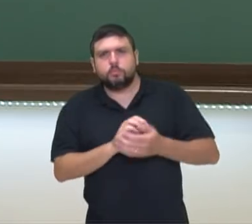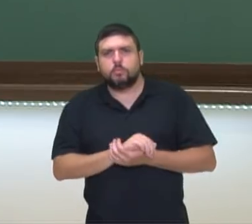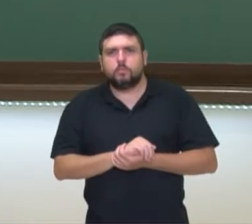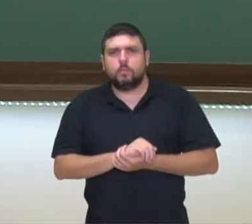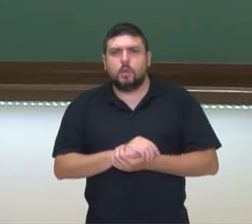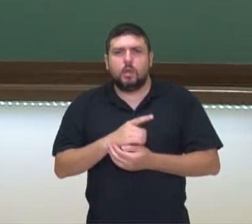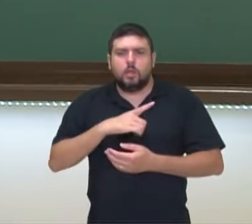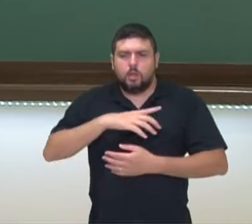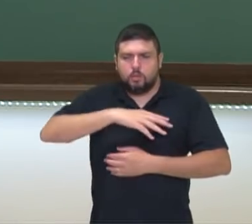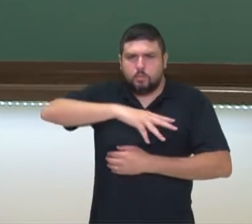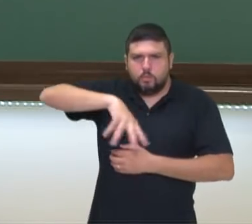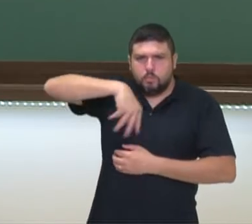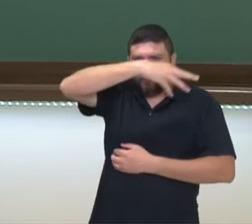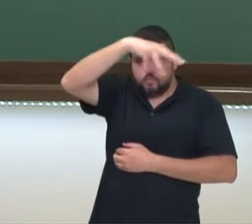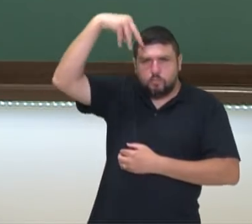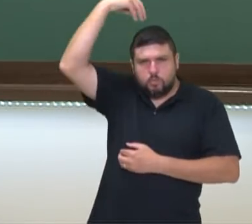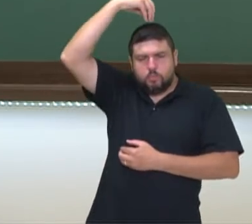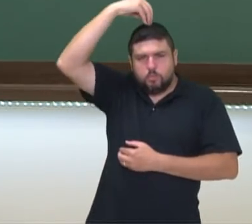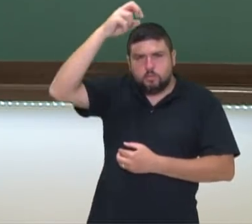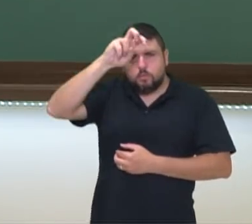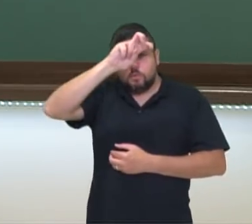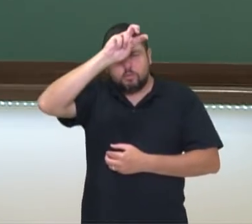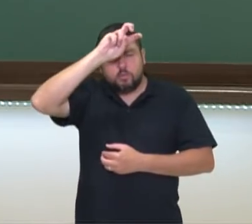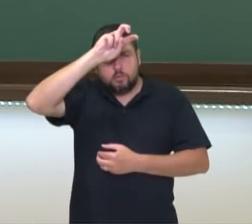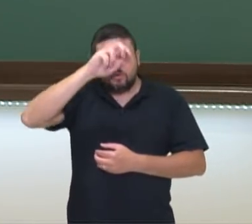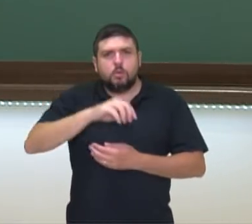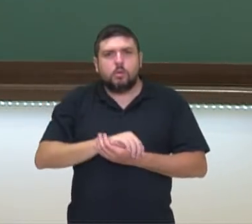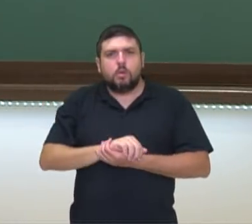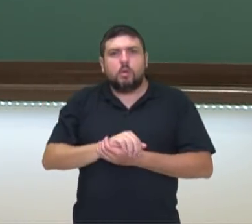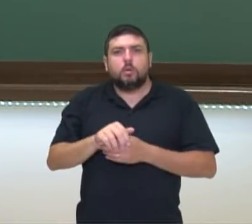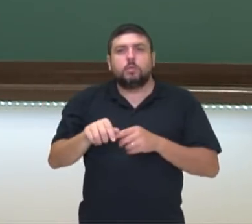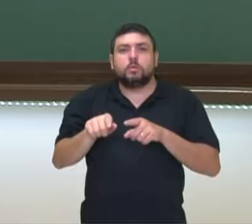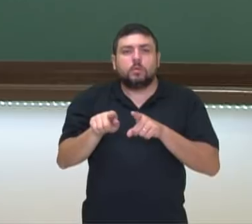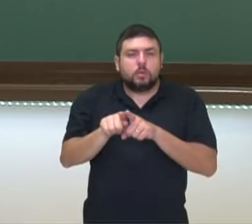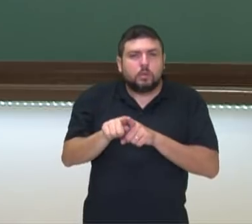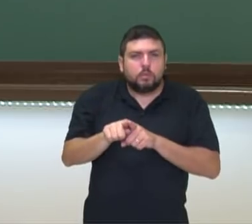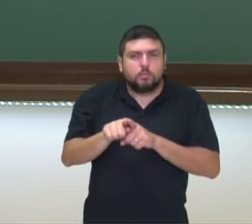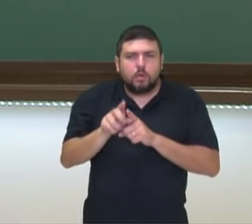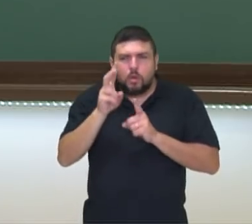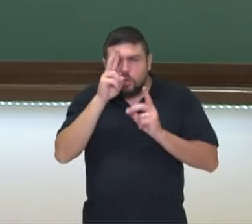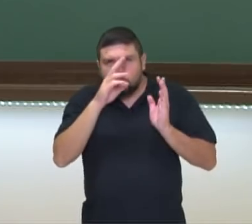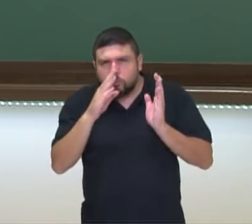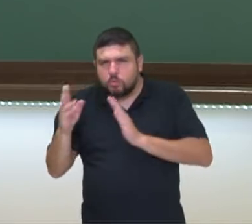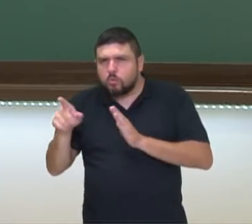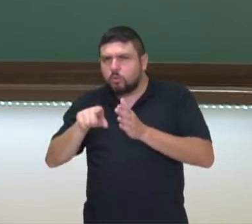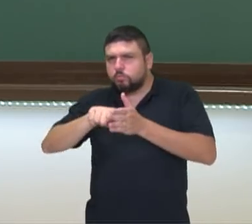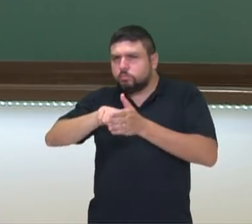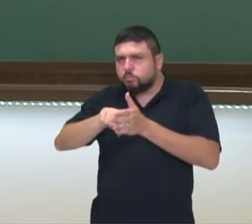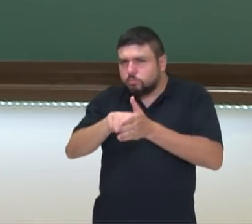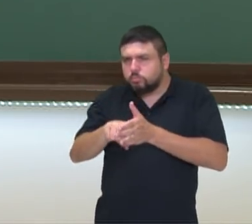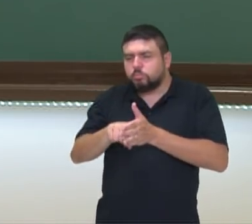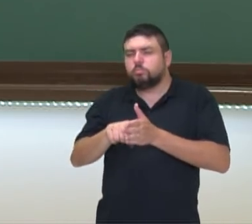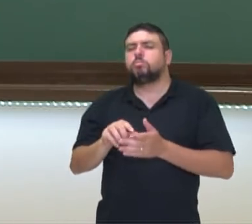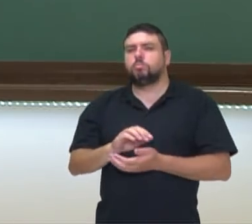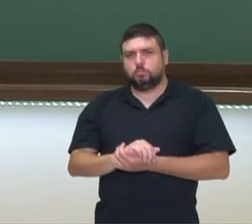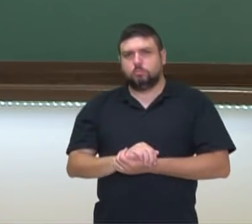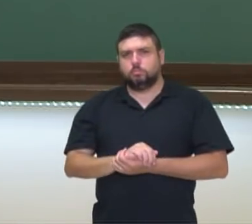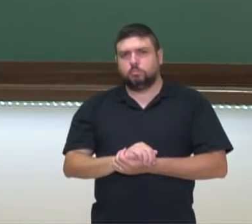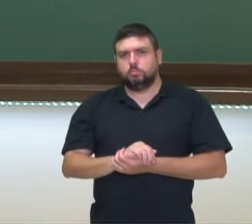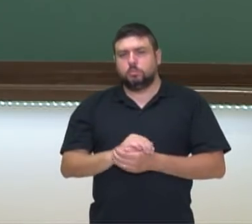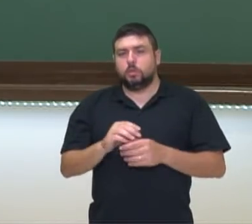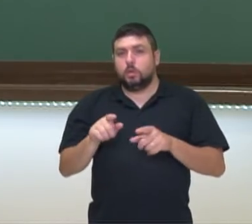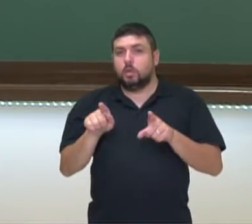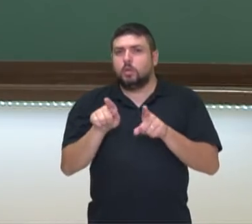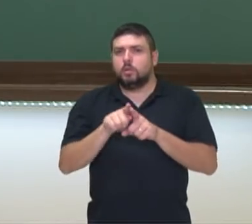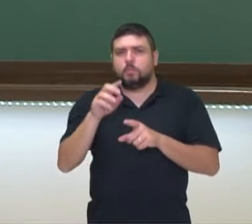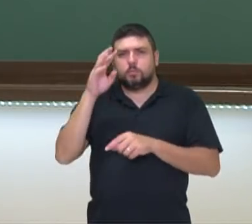uma múmia, de uma antiguidade, algo relacionado a historiador, a pesquisa, você pode utilizar, né? E pense